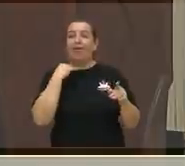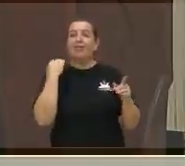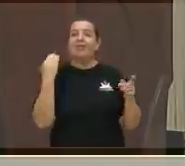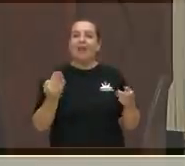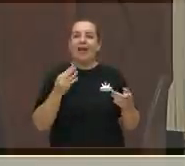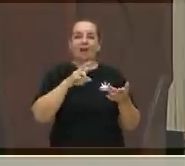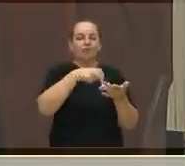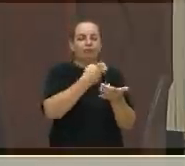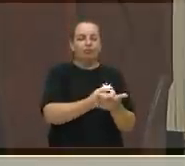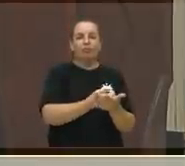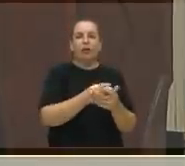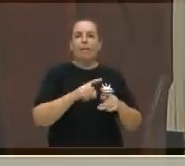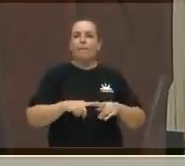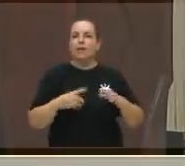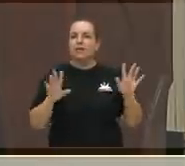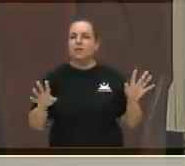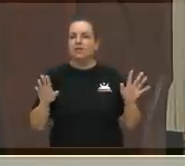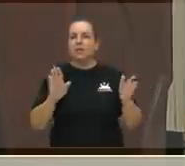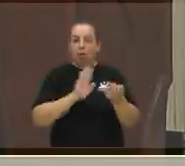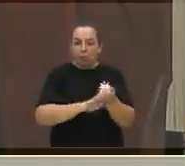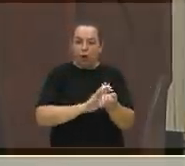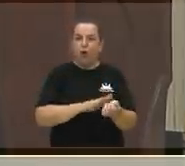drogas não matar